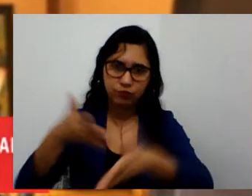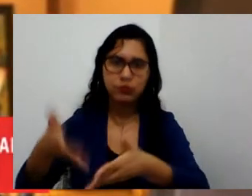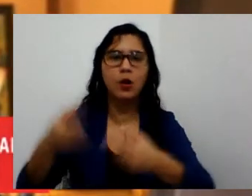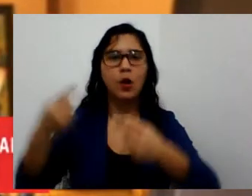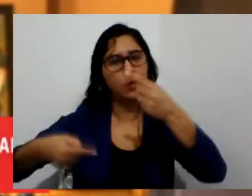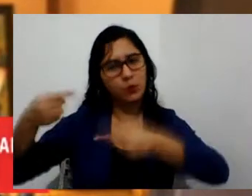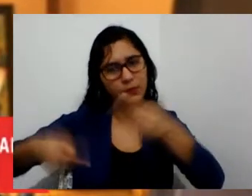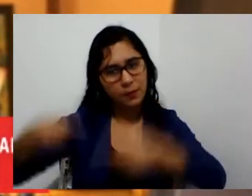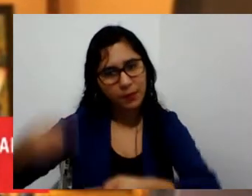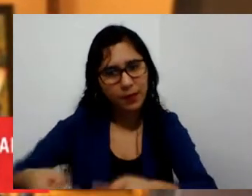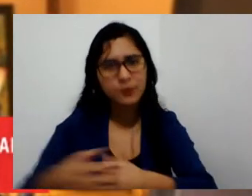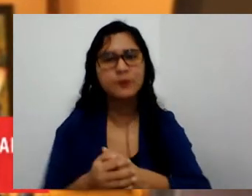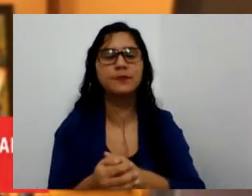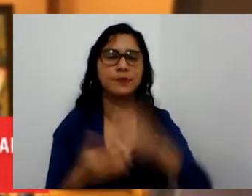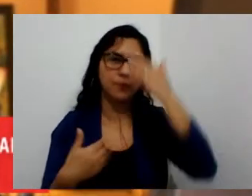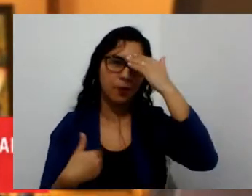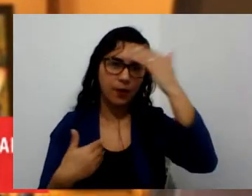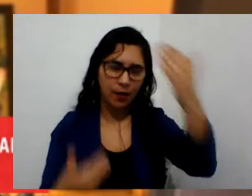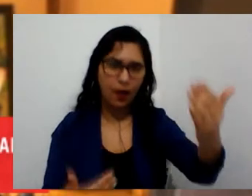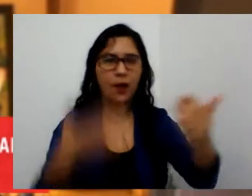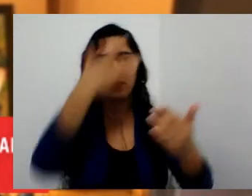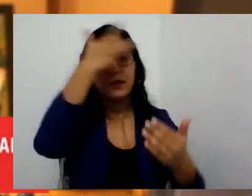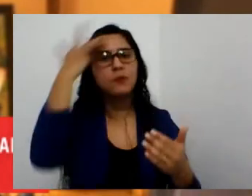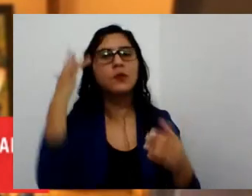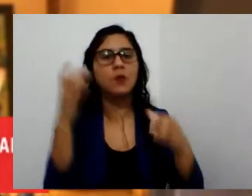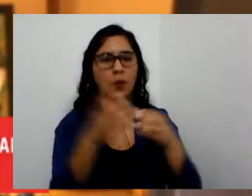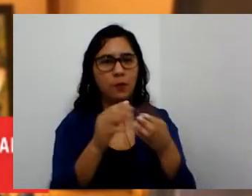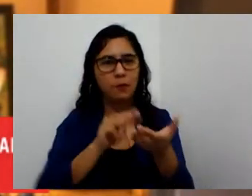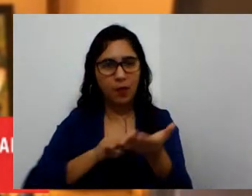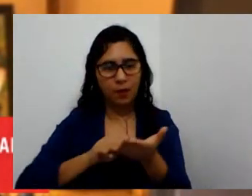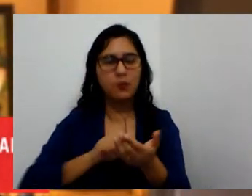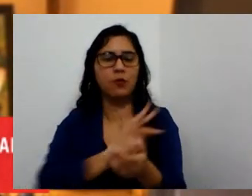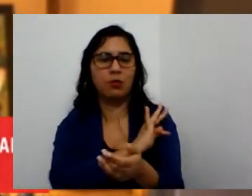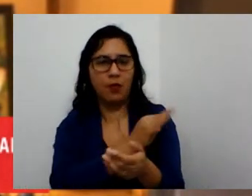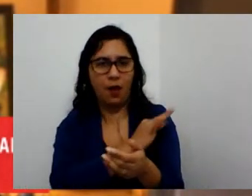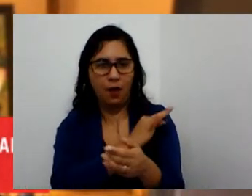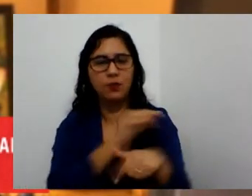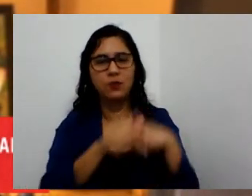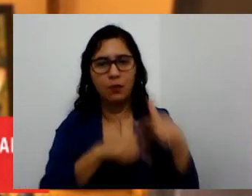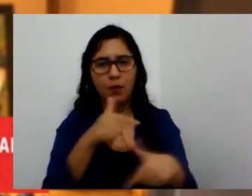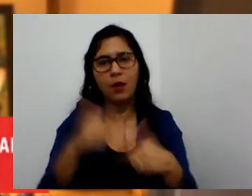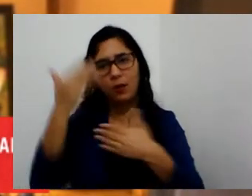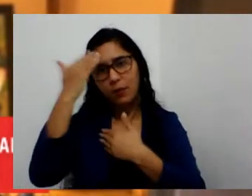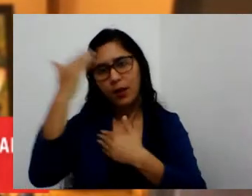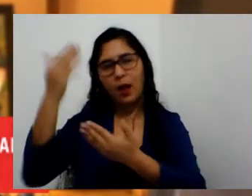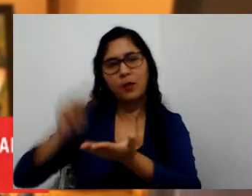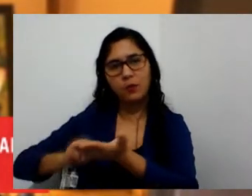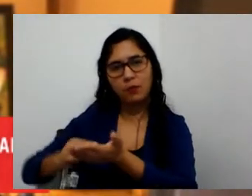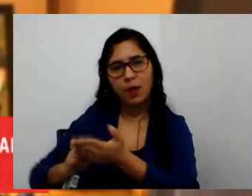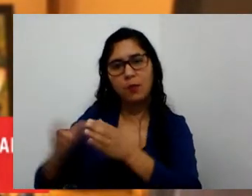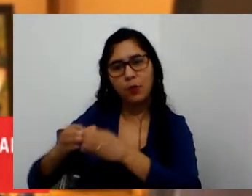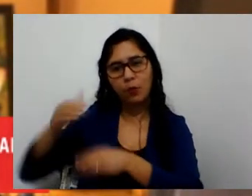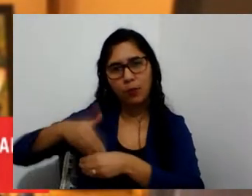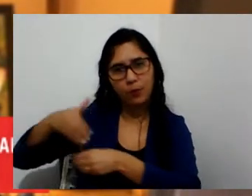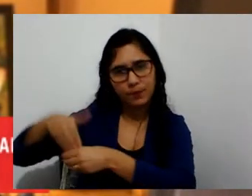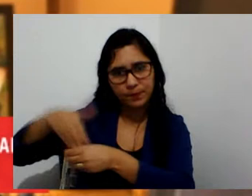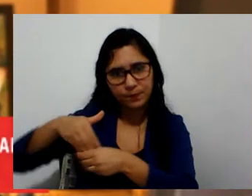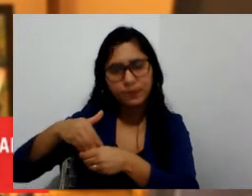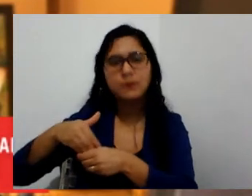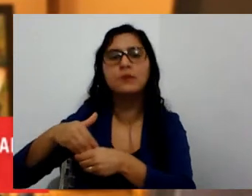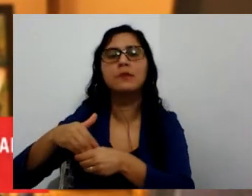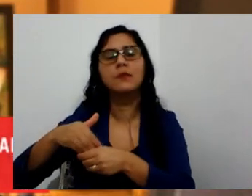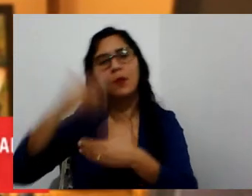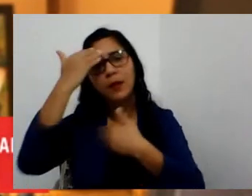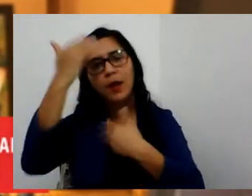debate. Agradeço aos membros da Comissão Técnico-Executiva, agradeço aos membros da Comissão Eleitoral e a todas